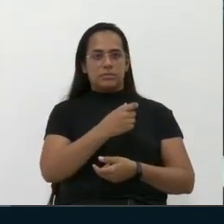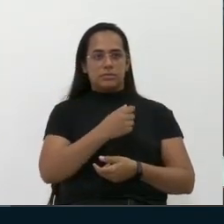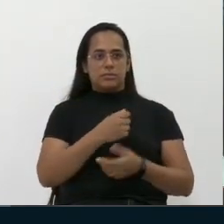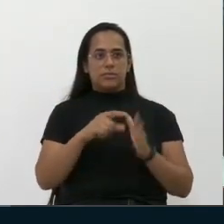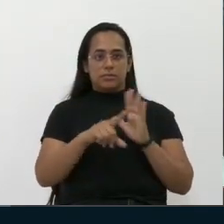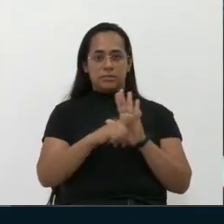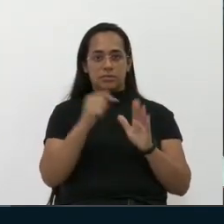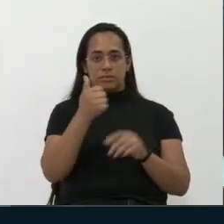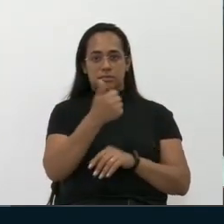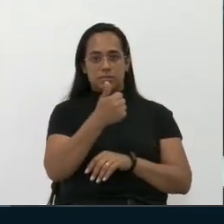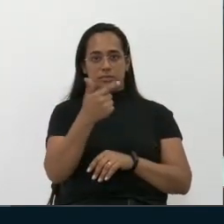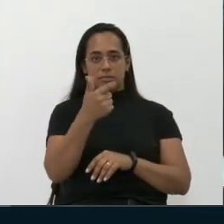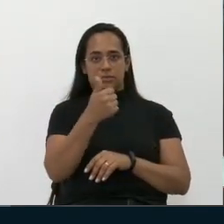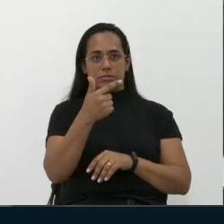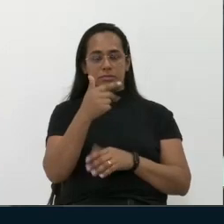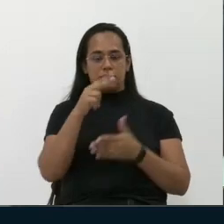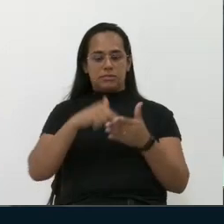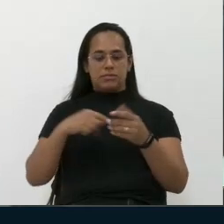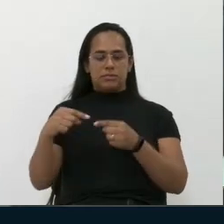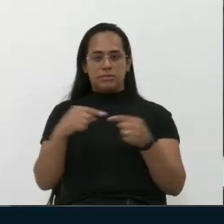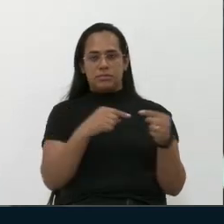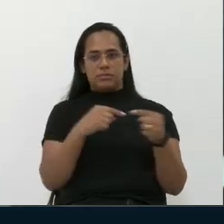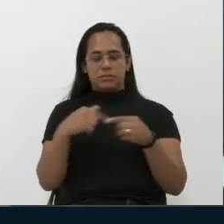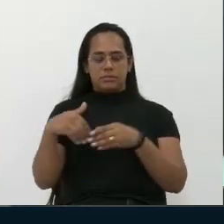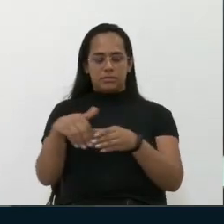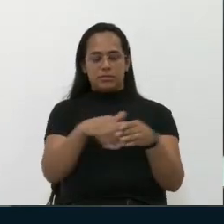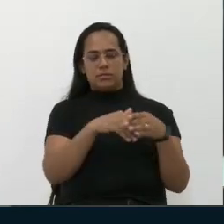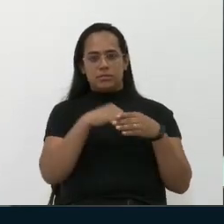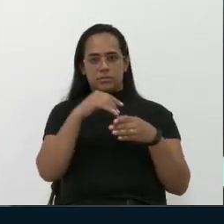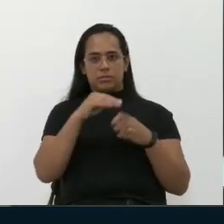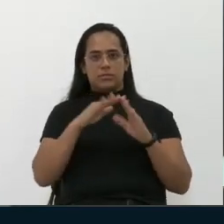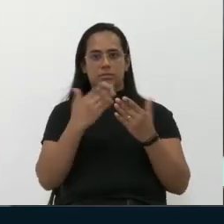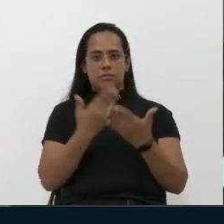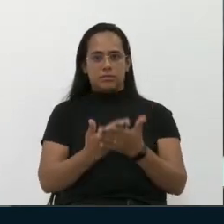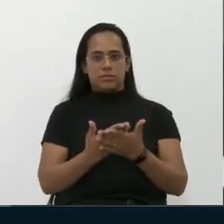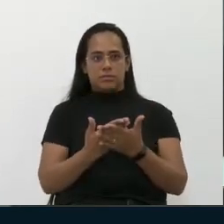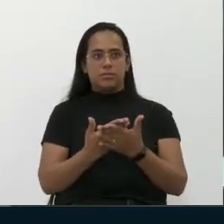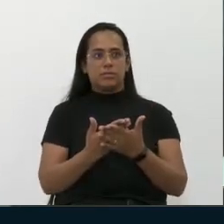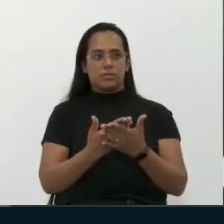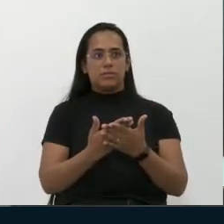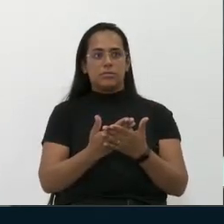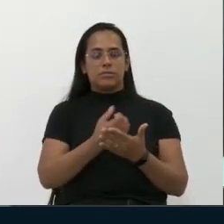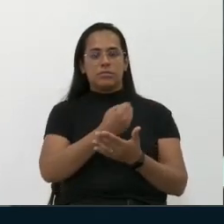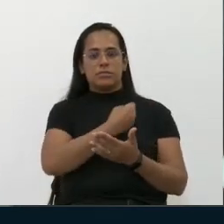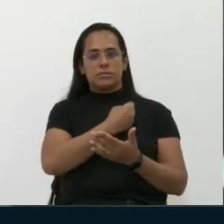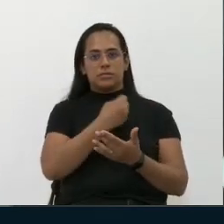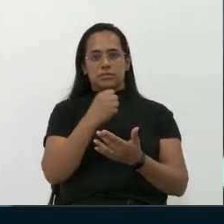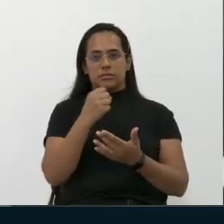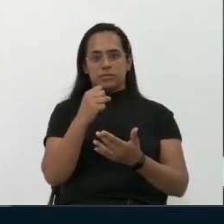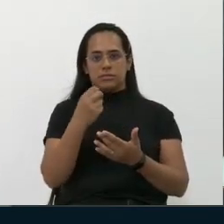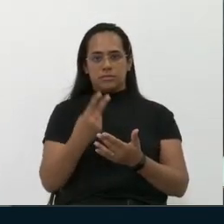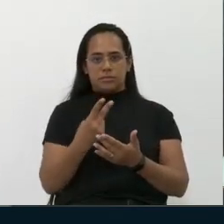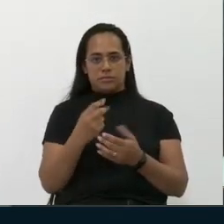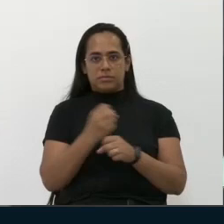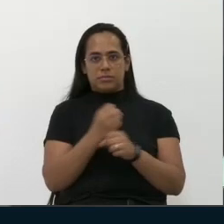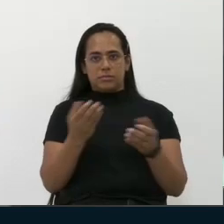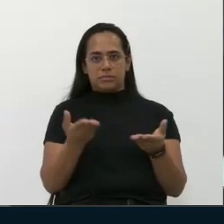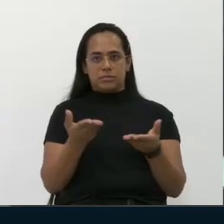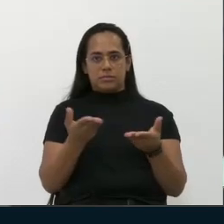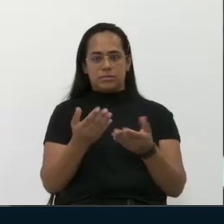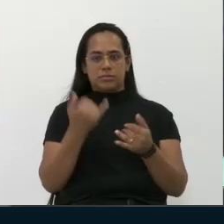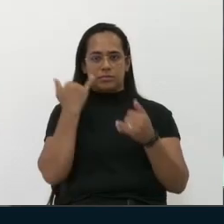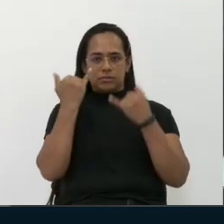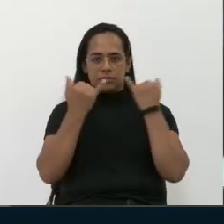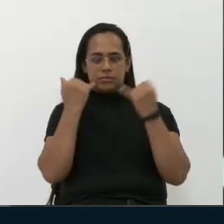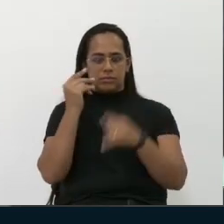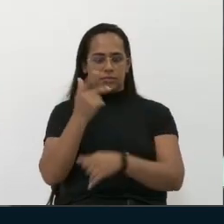Leitura, discussão e votação do requerimento de informação número 82/2024. informações sobre a quantidade de vacinas e